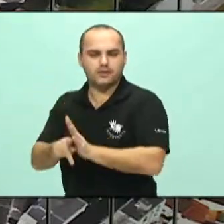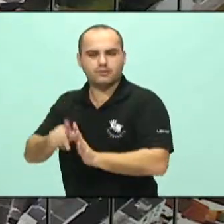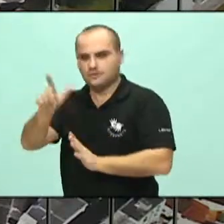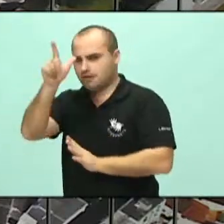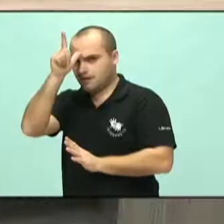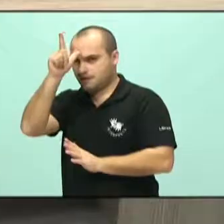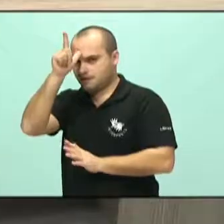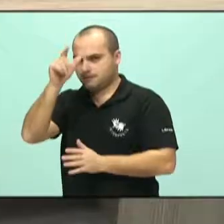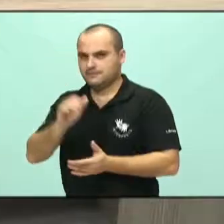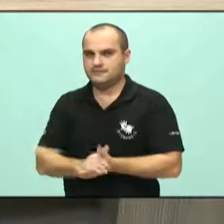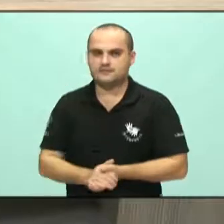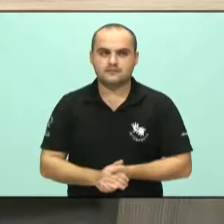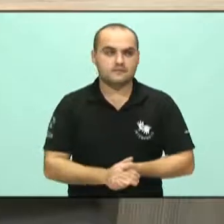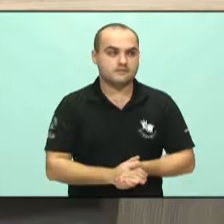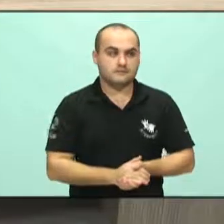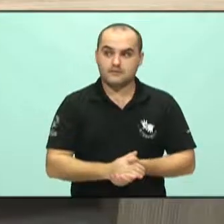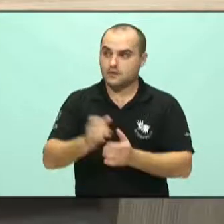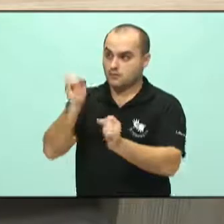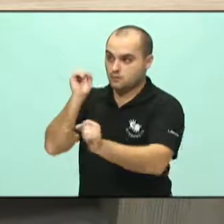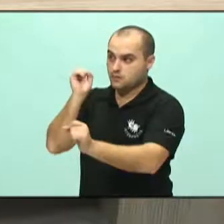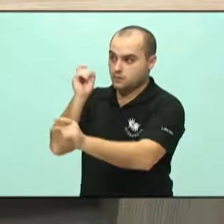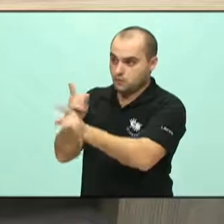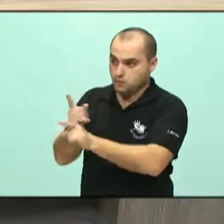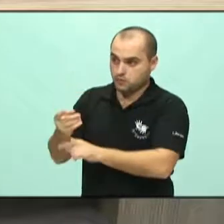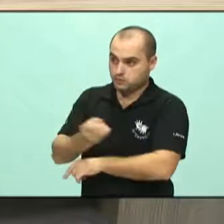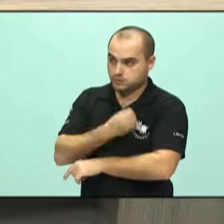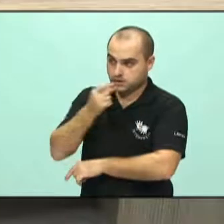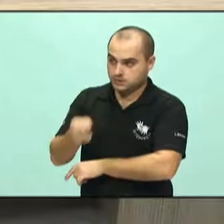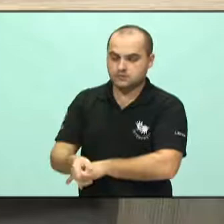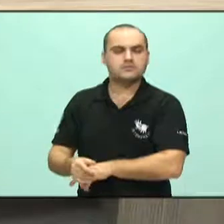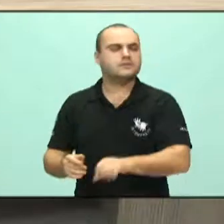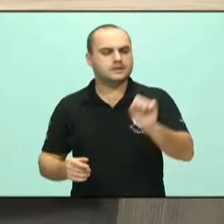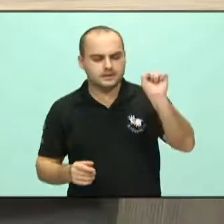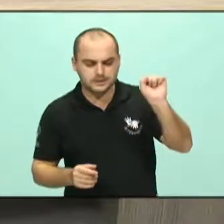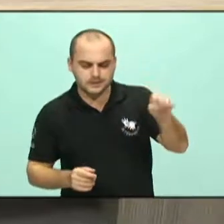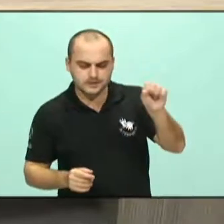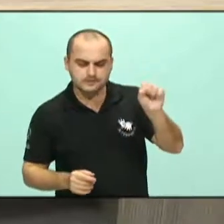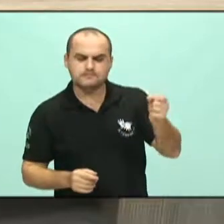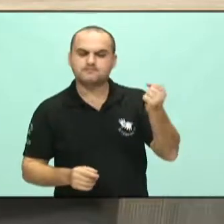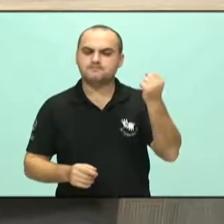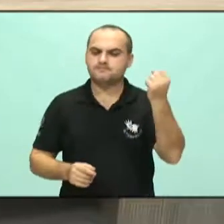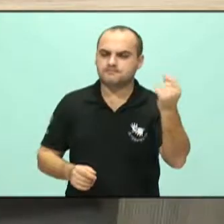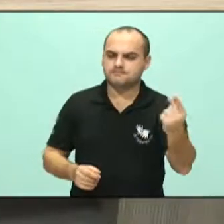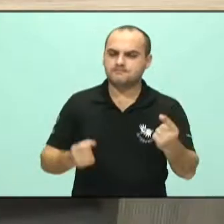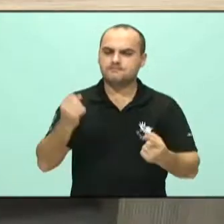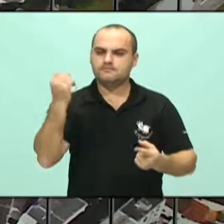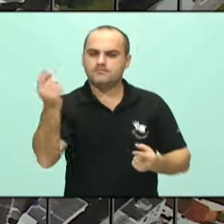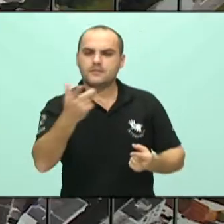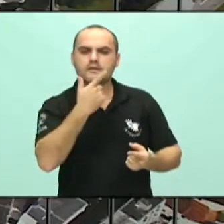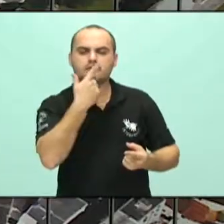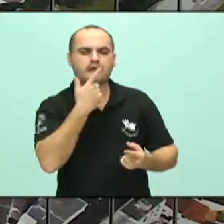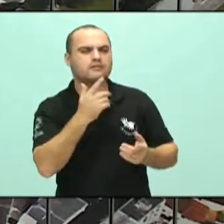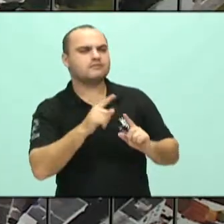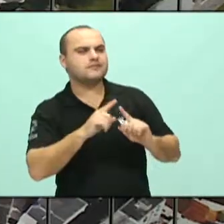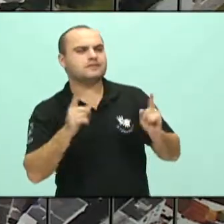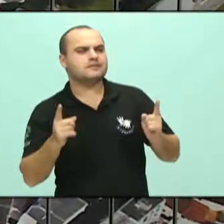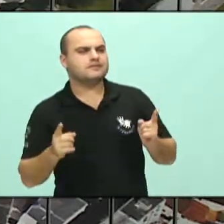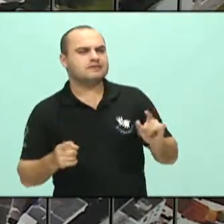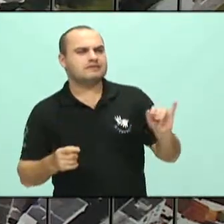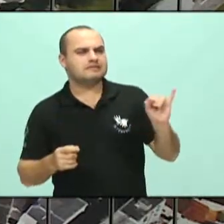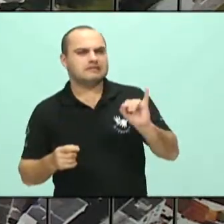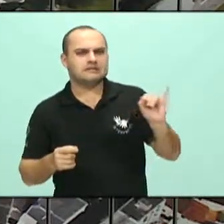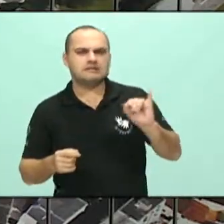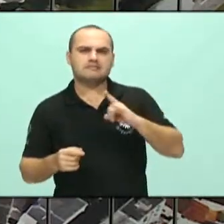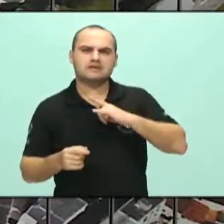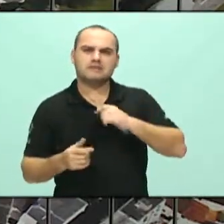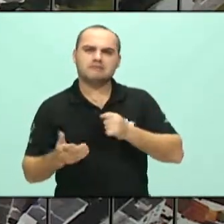germânicos que foi aqui o estiveram. Encontro deles aqui com a sua bagagem. Algumas pessoas falam para a gente assim, poxa, mas Itajaí tem